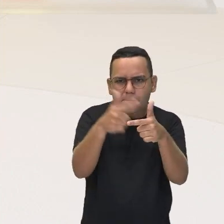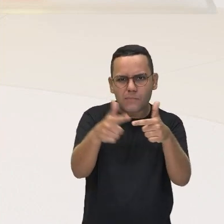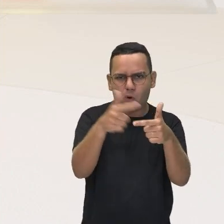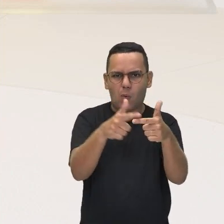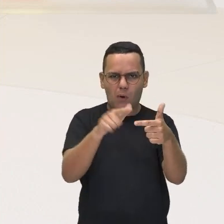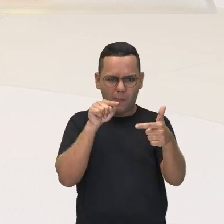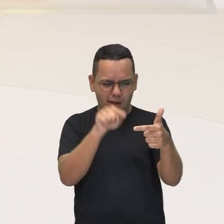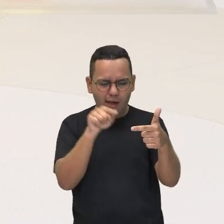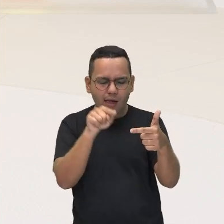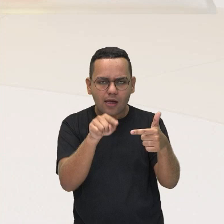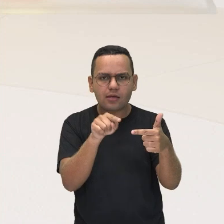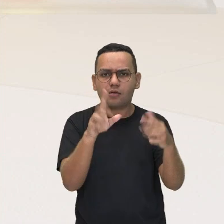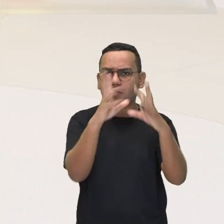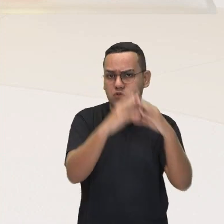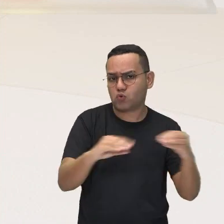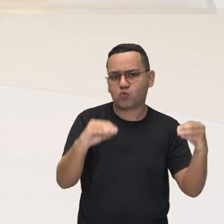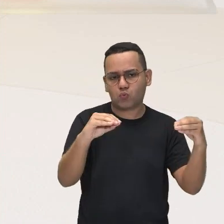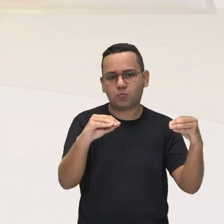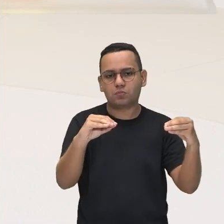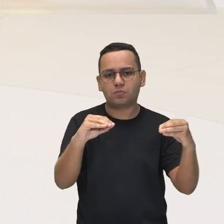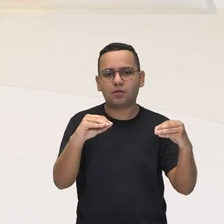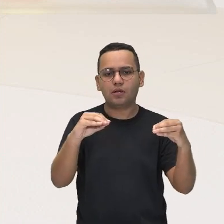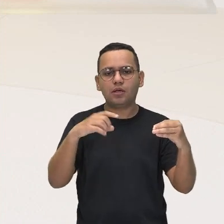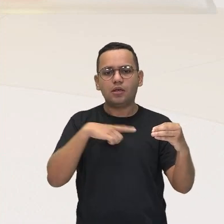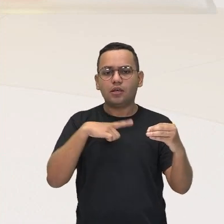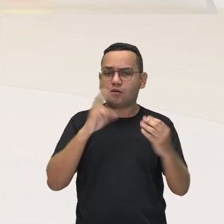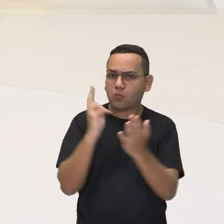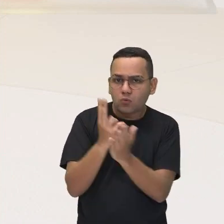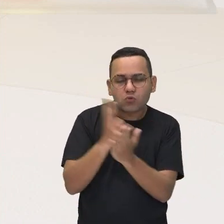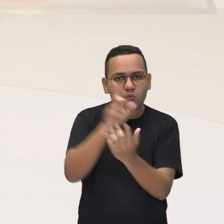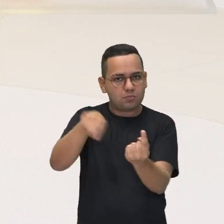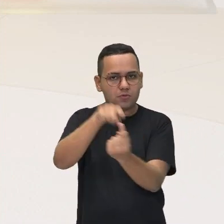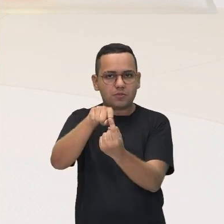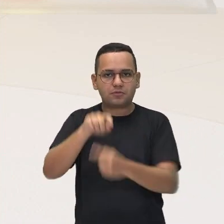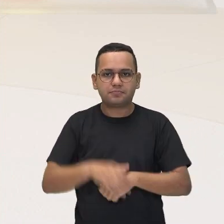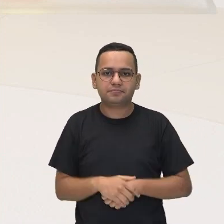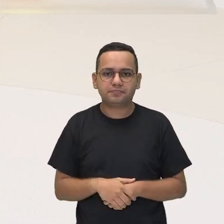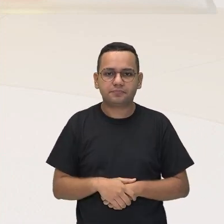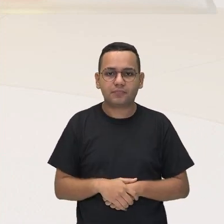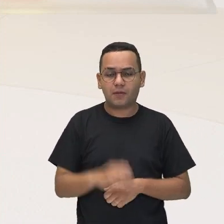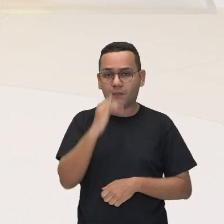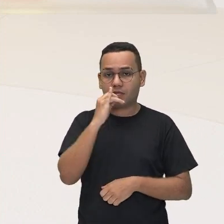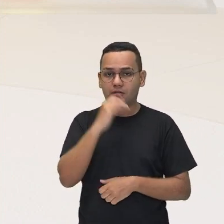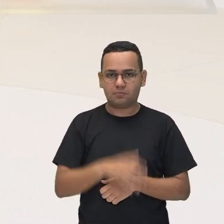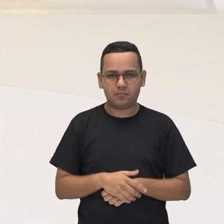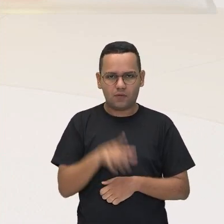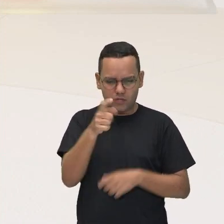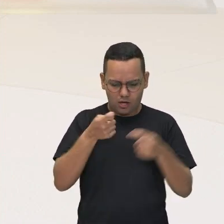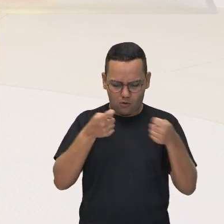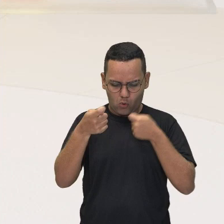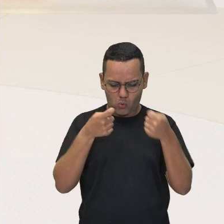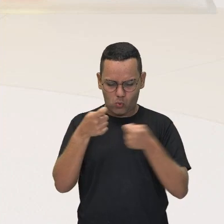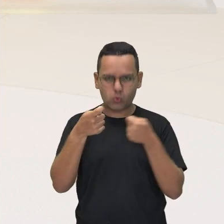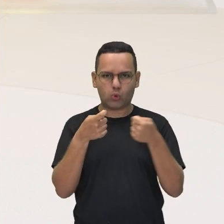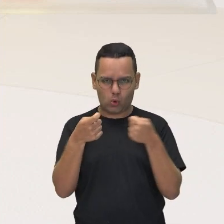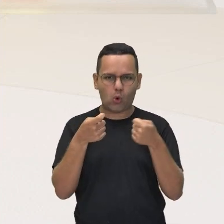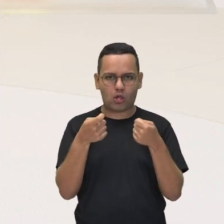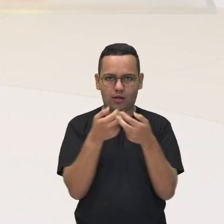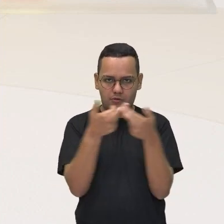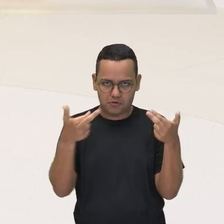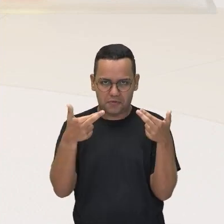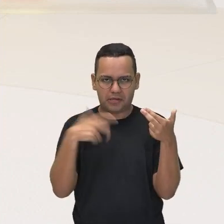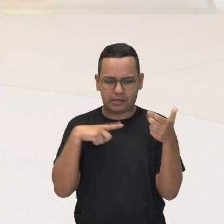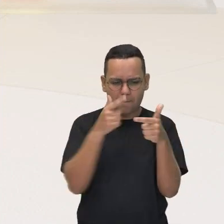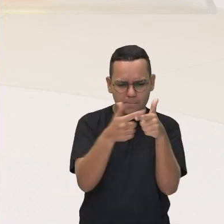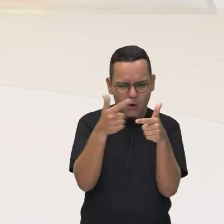seus objetivos. Quando você já delimita, você já consegue antecipar possíveis problemas que você pode